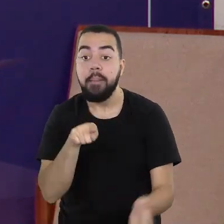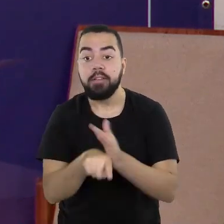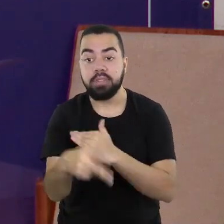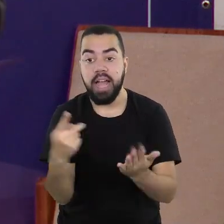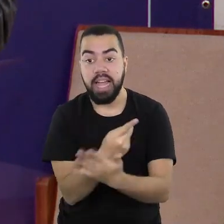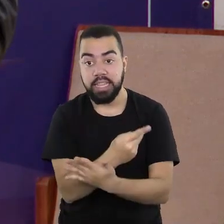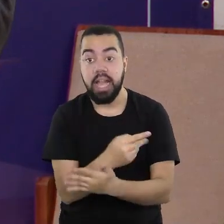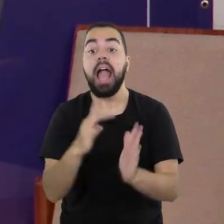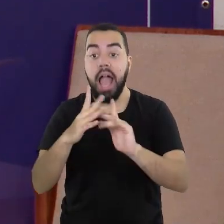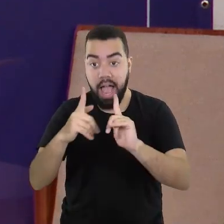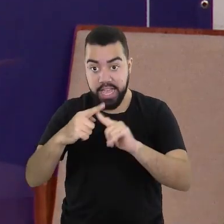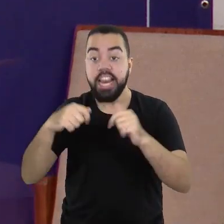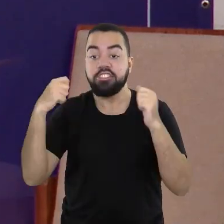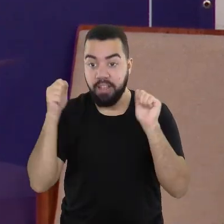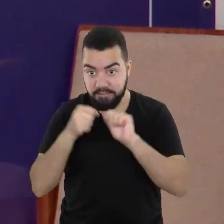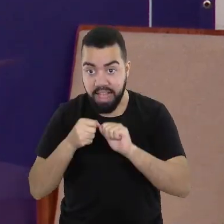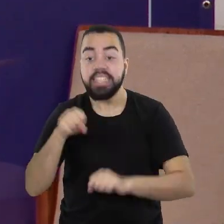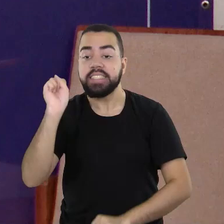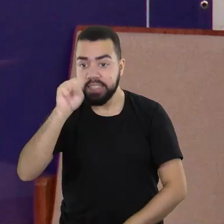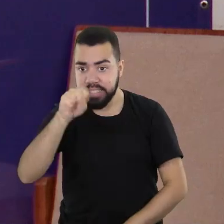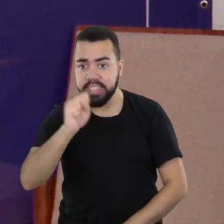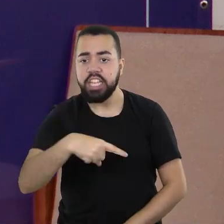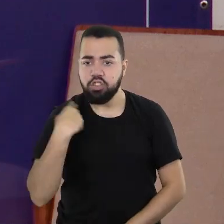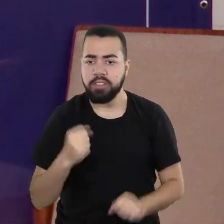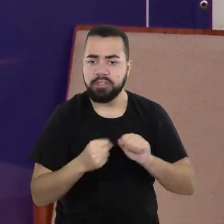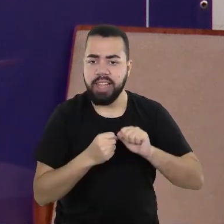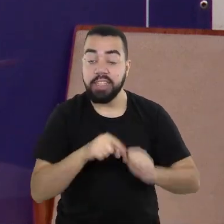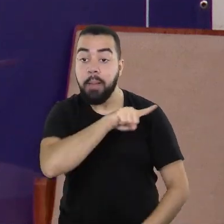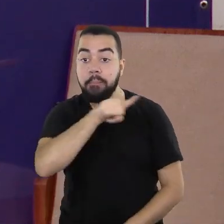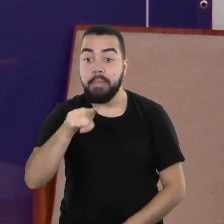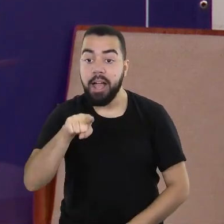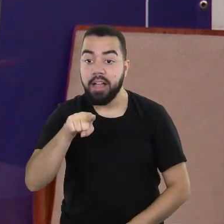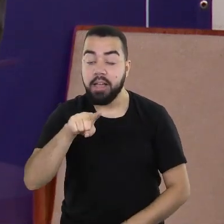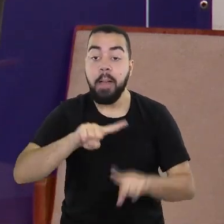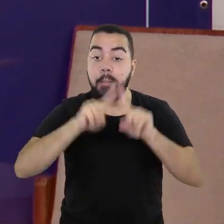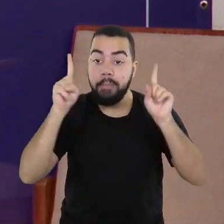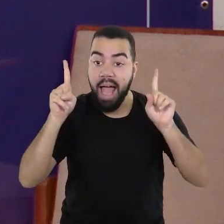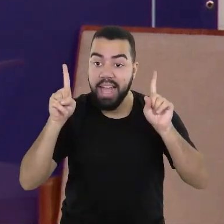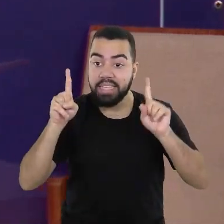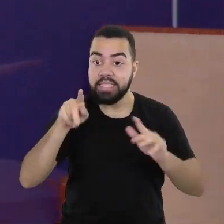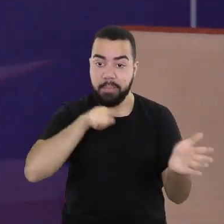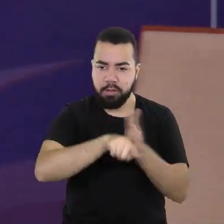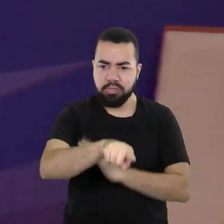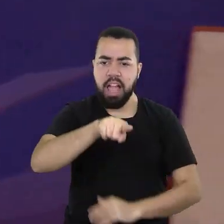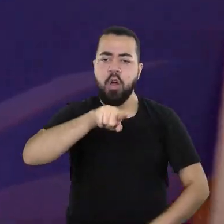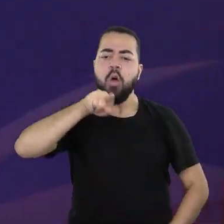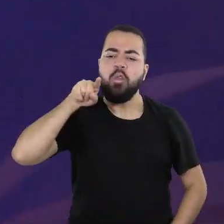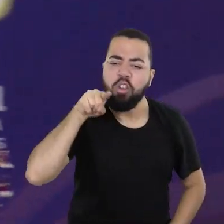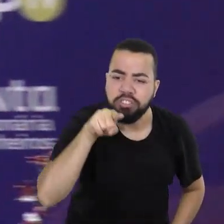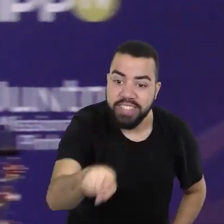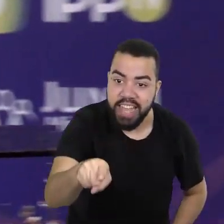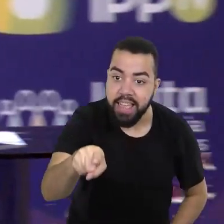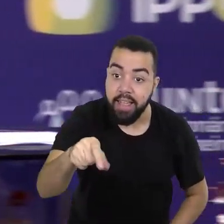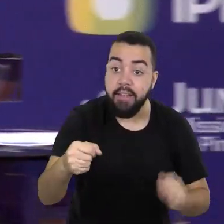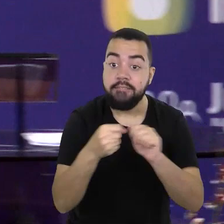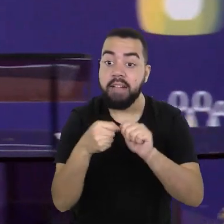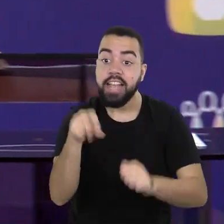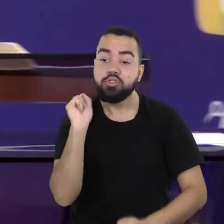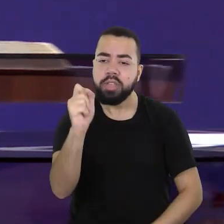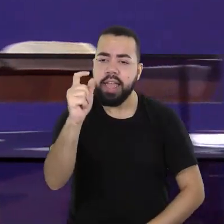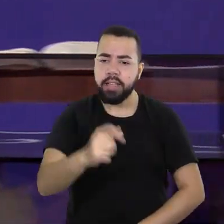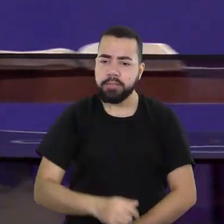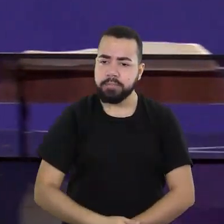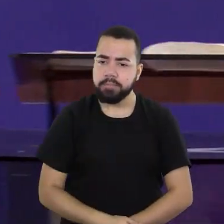A igreja tem que fazer, tem. E nós procuramos fazer. E a Bíblia diz assim: brilhe as vossas boas obras